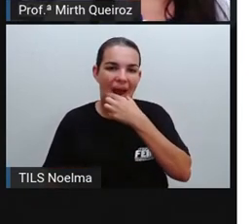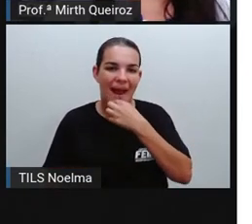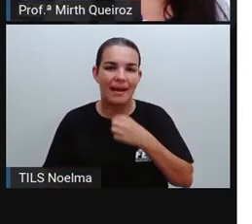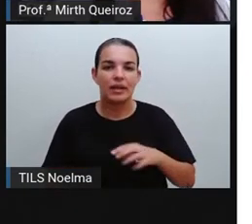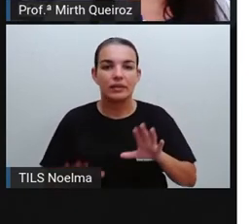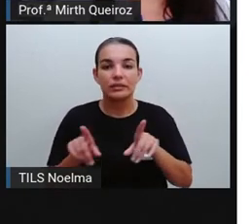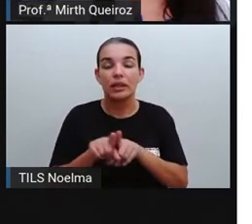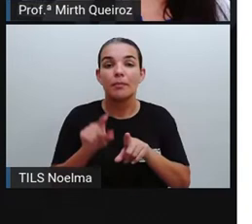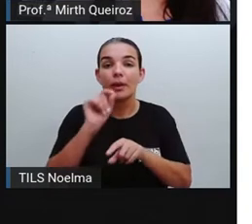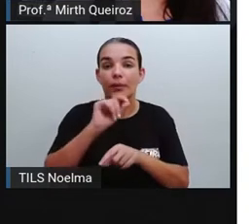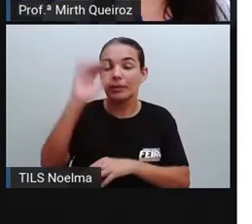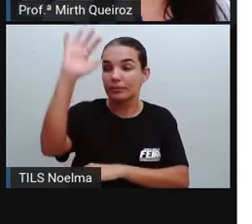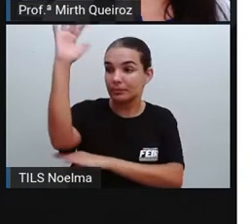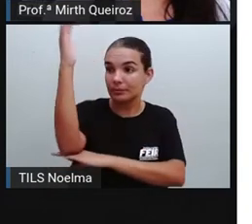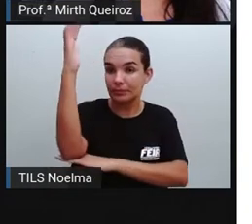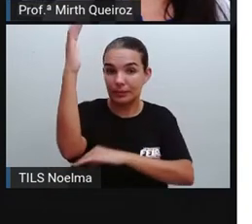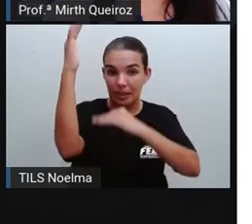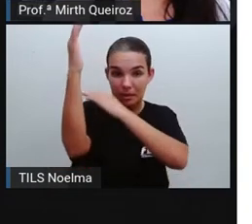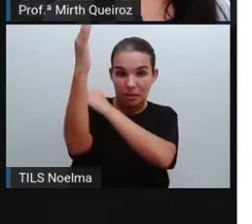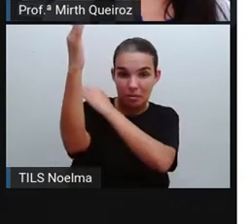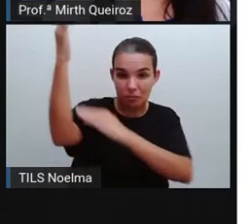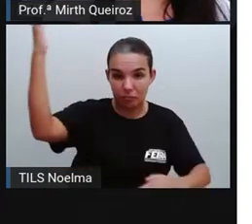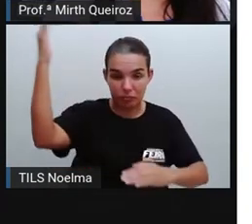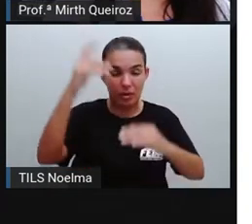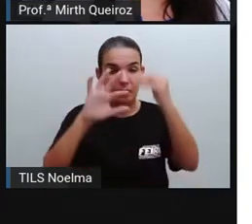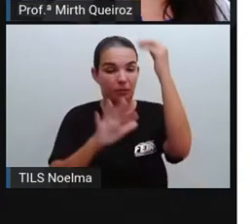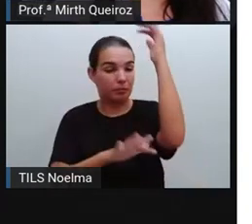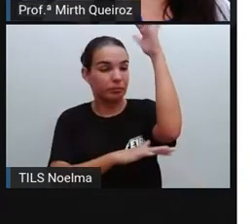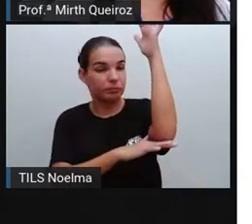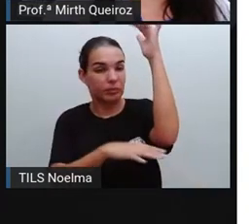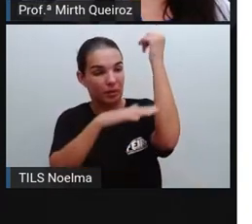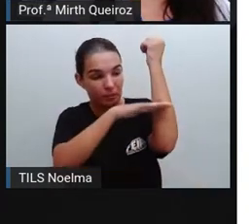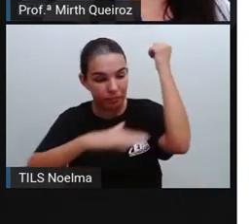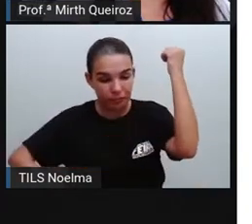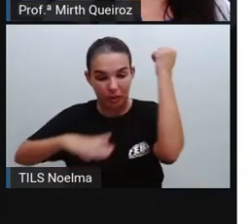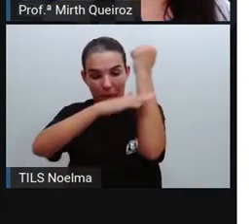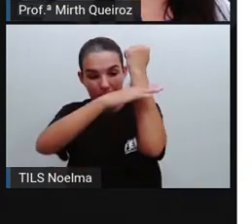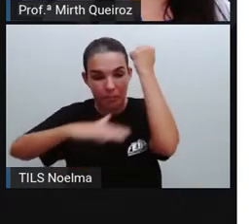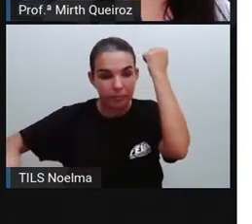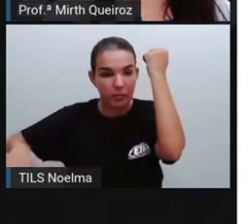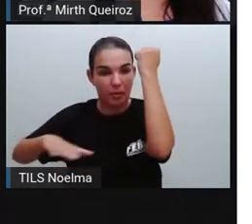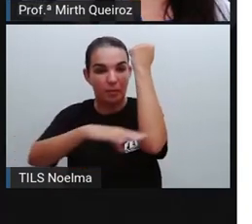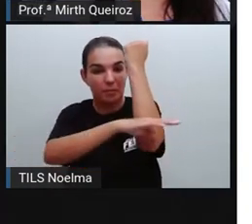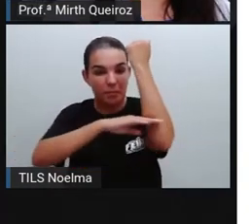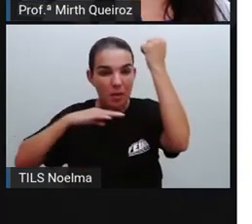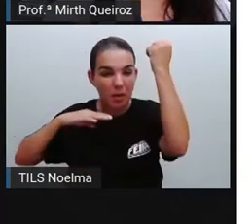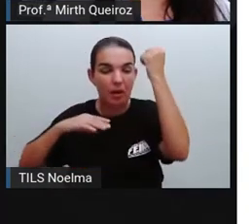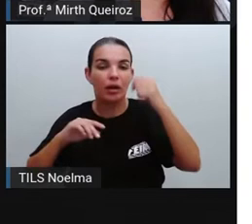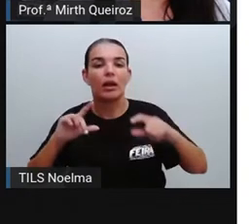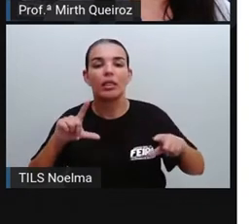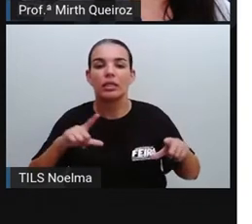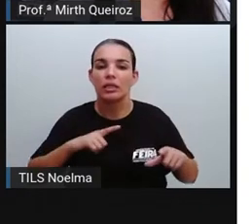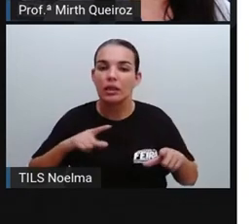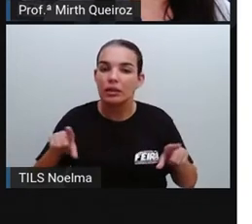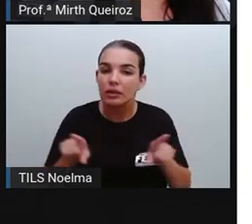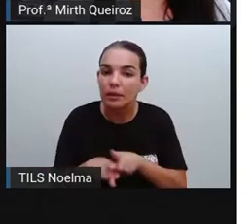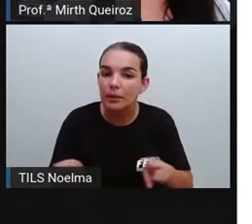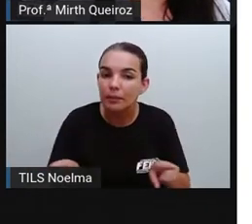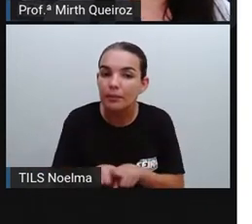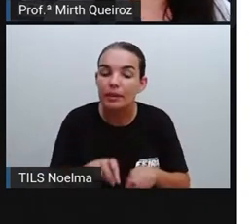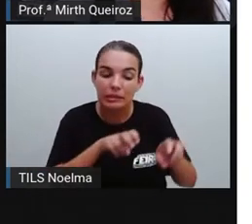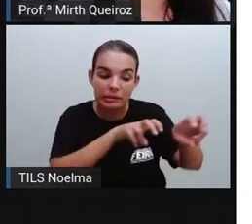O desmatamento de florestas com o objetivo de abrir espaço para as zonas agrícolas pode resultar